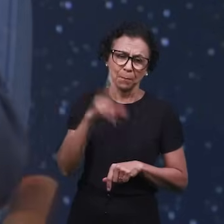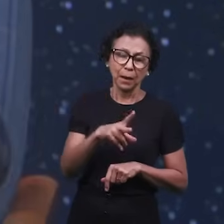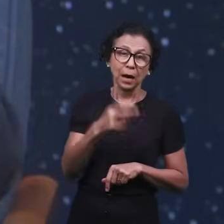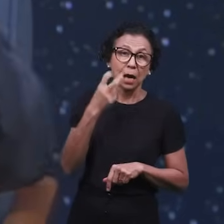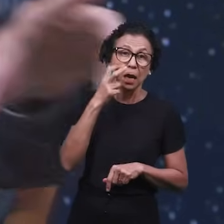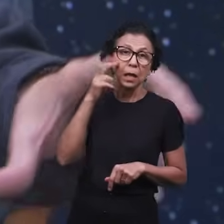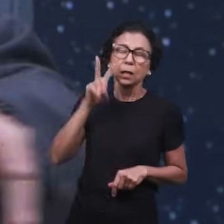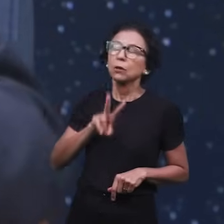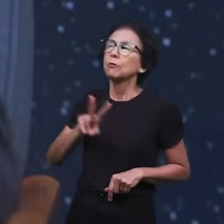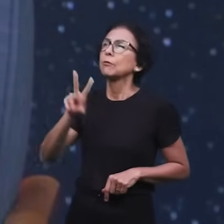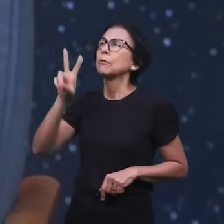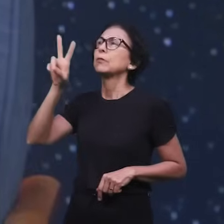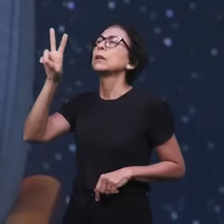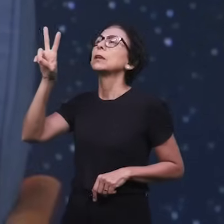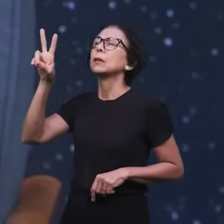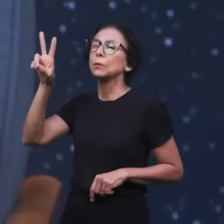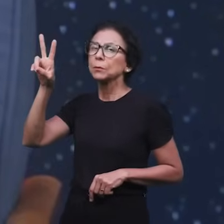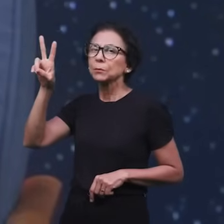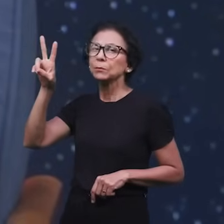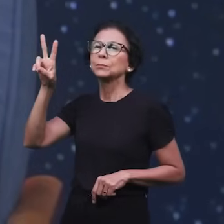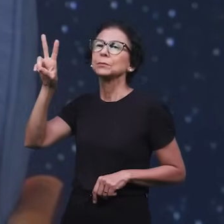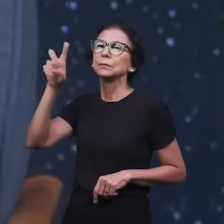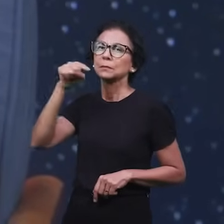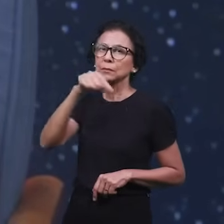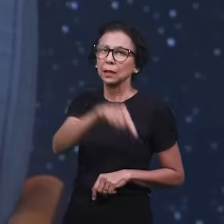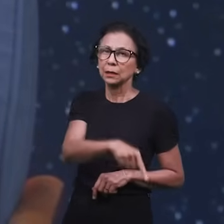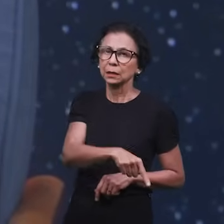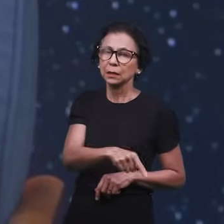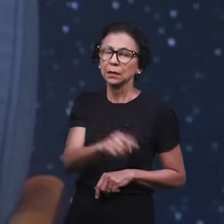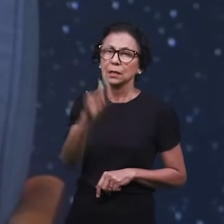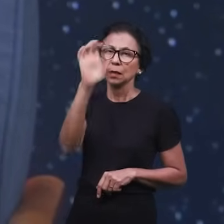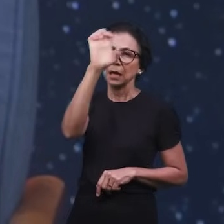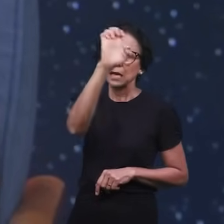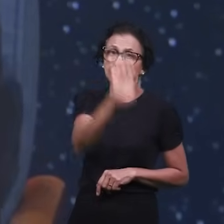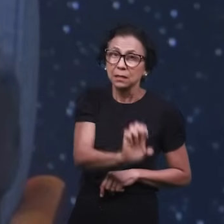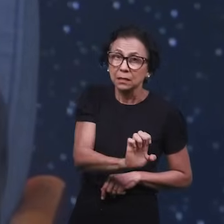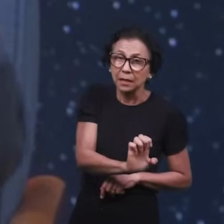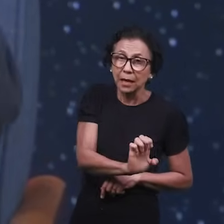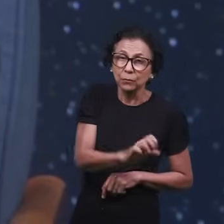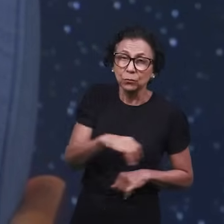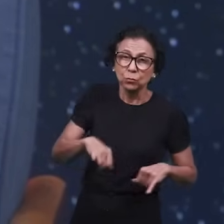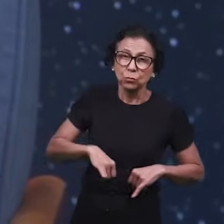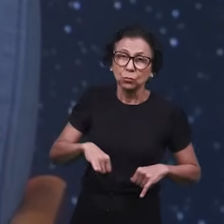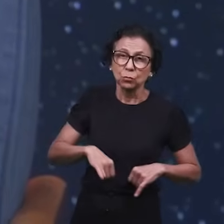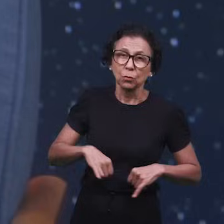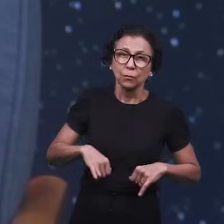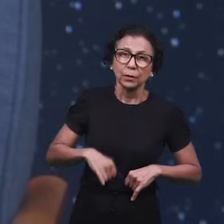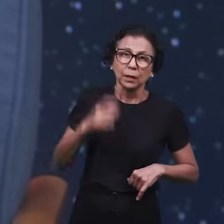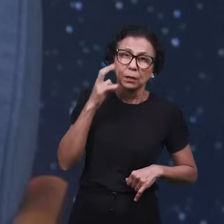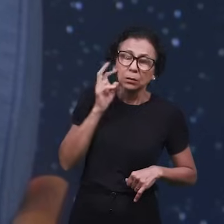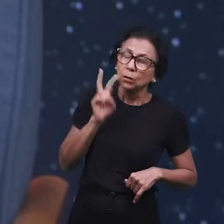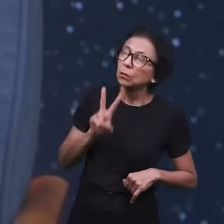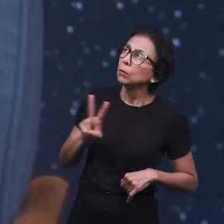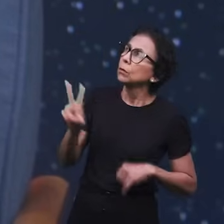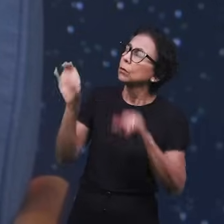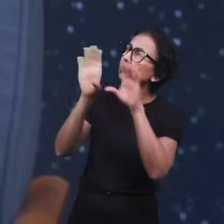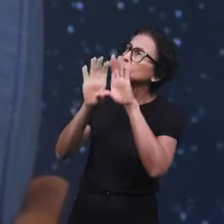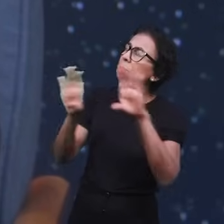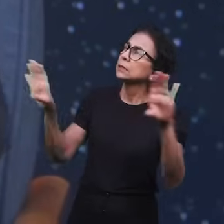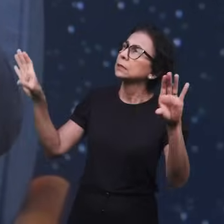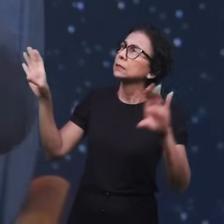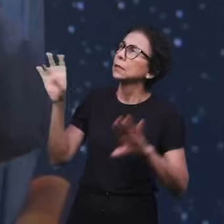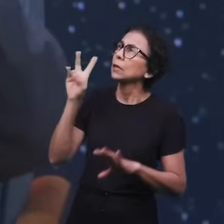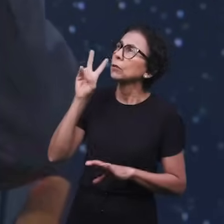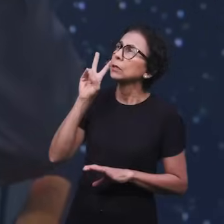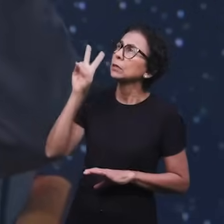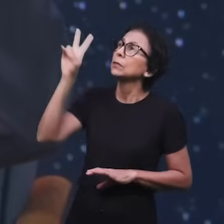lá apedrejando e matando Estevão não viram. Mas ele, cheio do Espírito Santo,